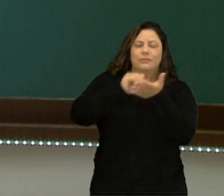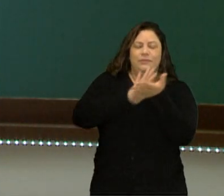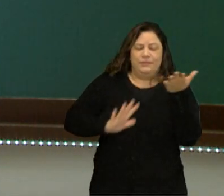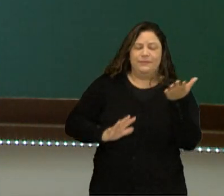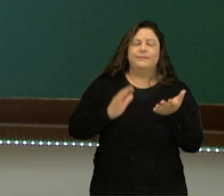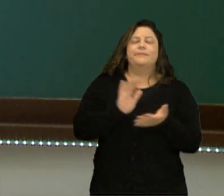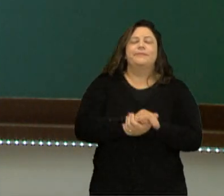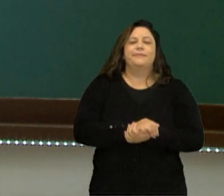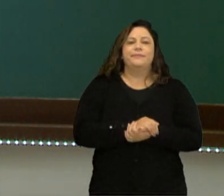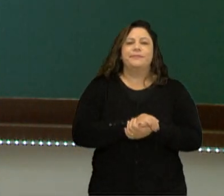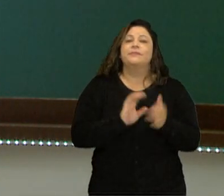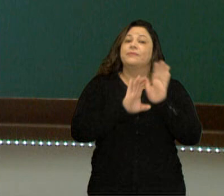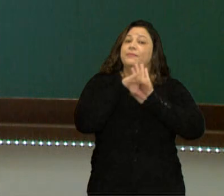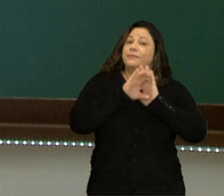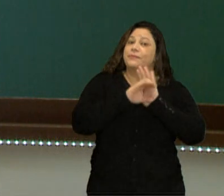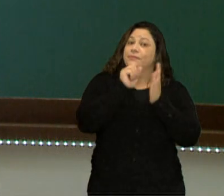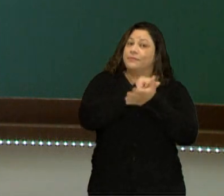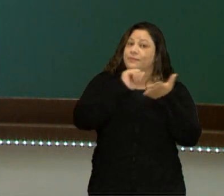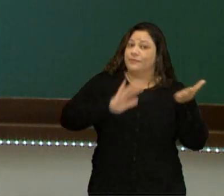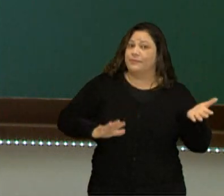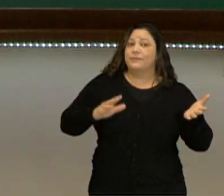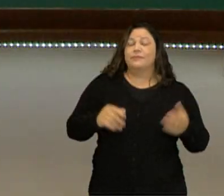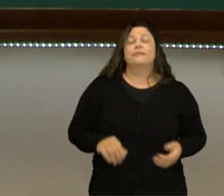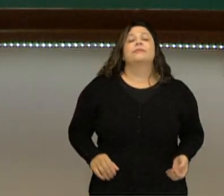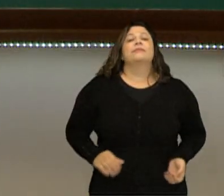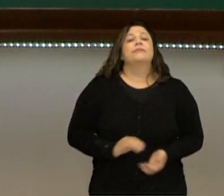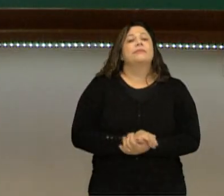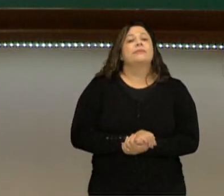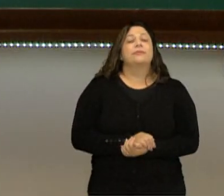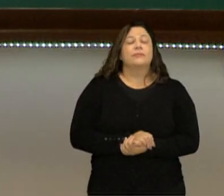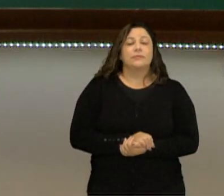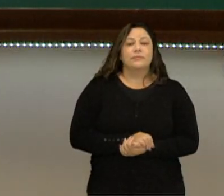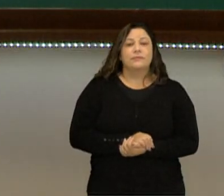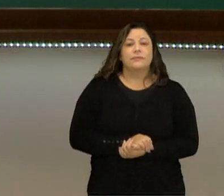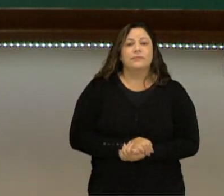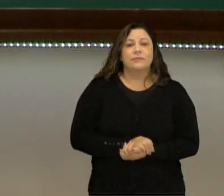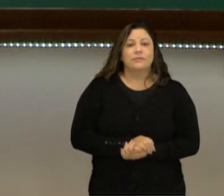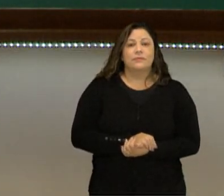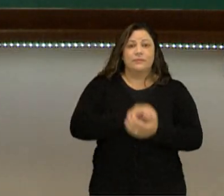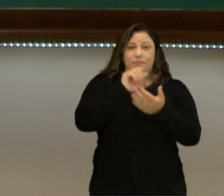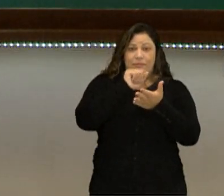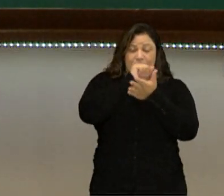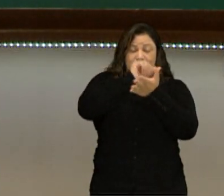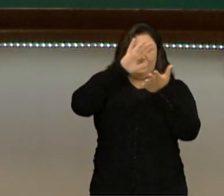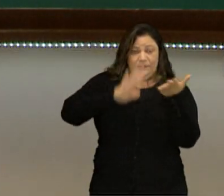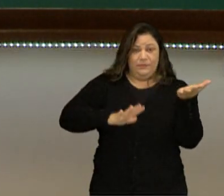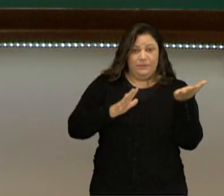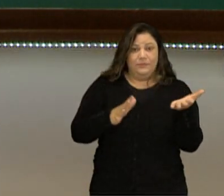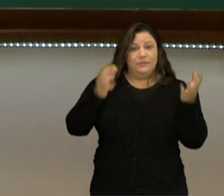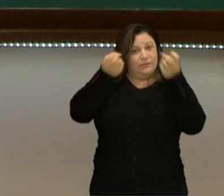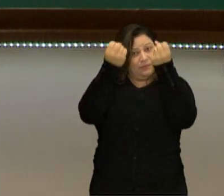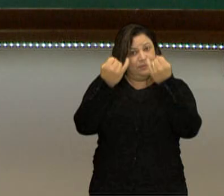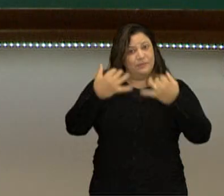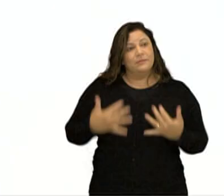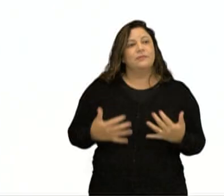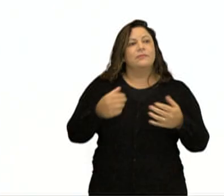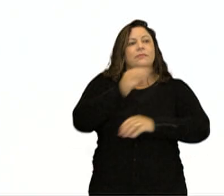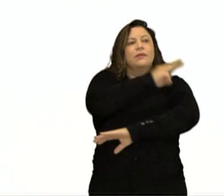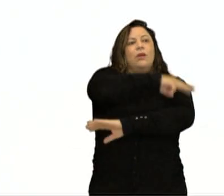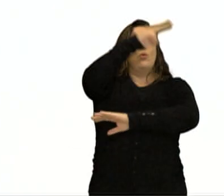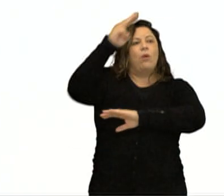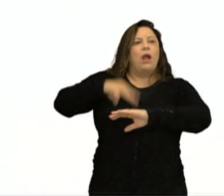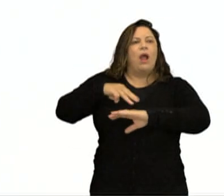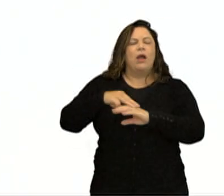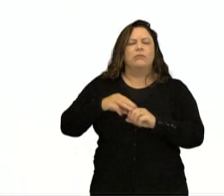Vamos aplicar esses conceitos no exercício? Olha só, esse exercício ele fala o seguinte: o arco-íris